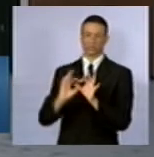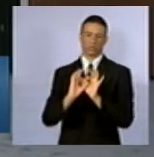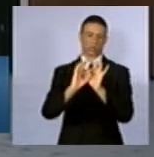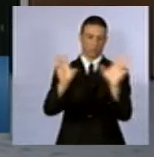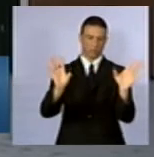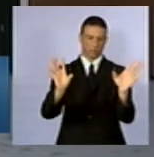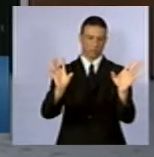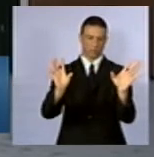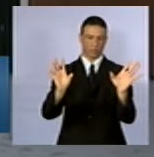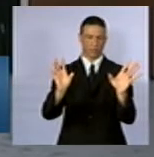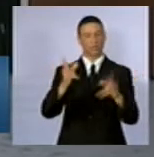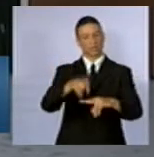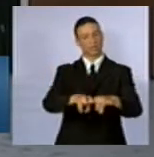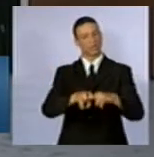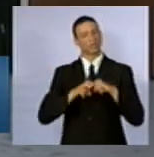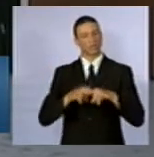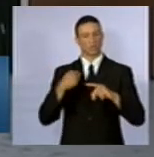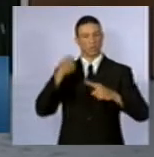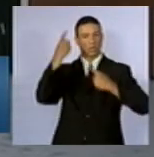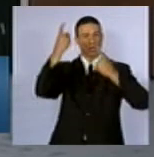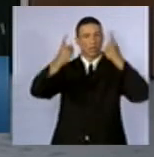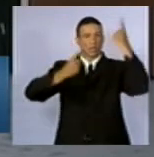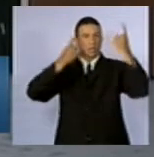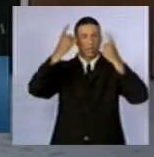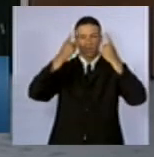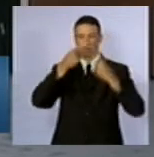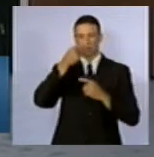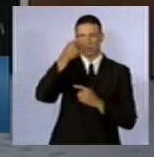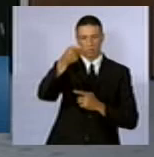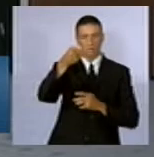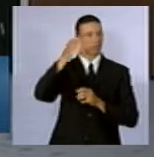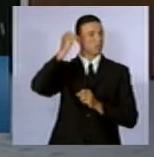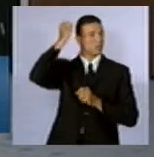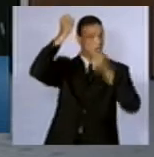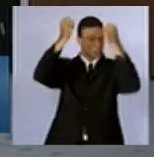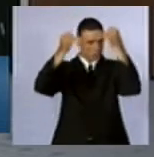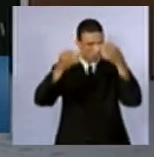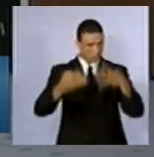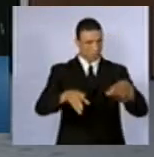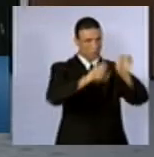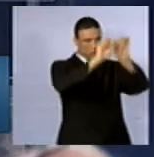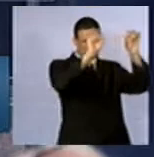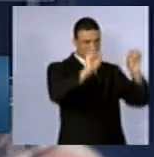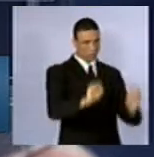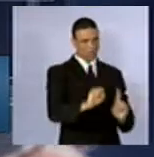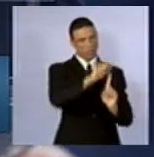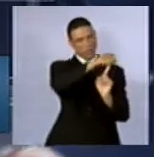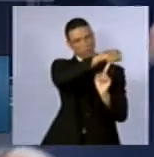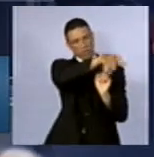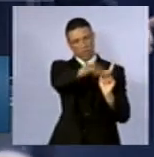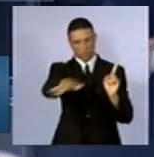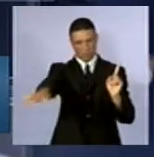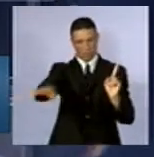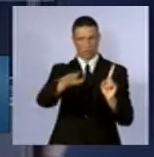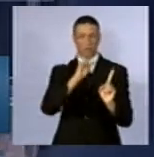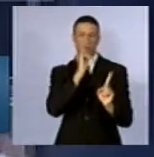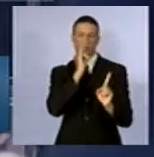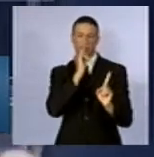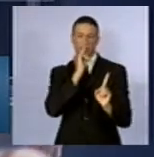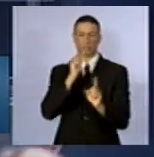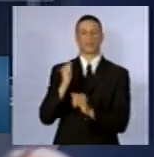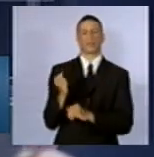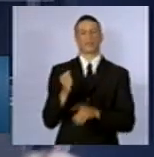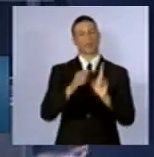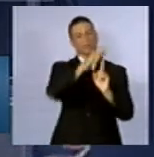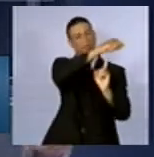Então a nossa preocupação que eu vou falar muito do sistema de transmissão onde grande parte da rede de